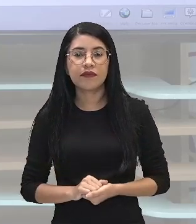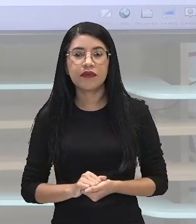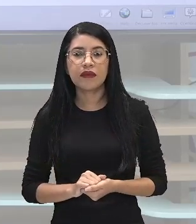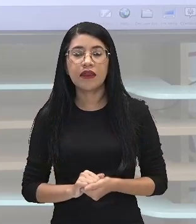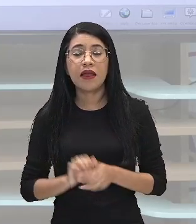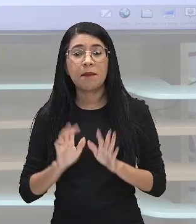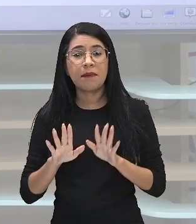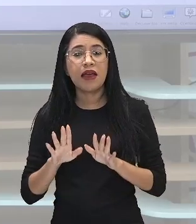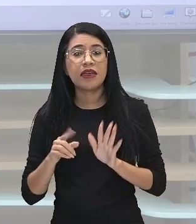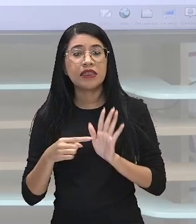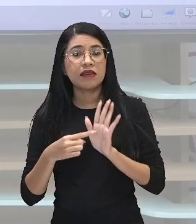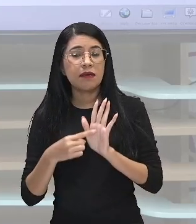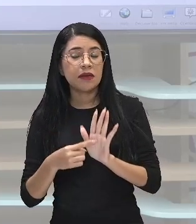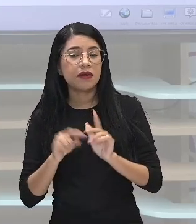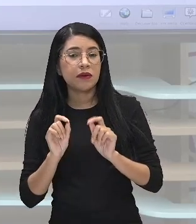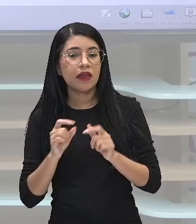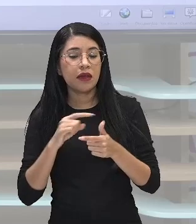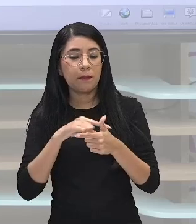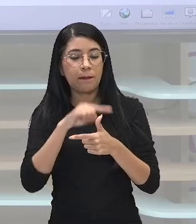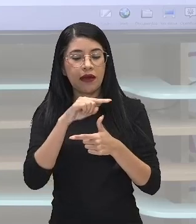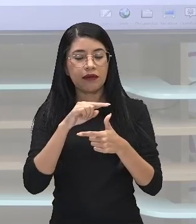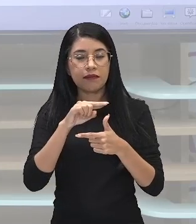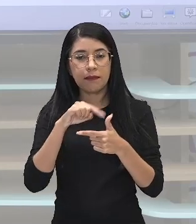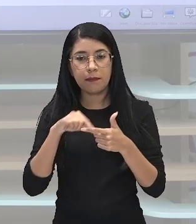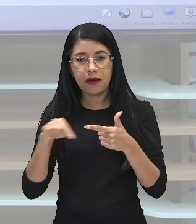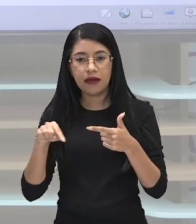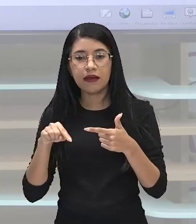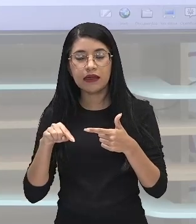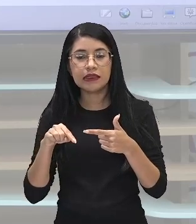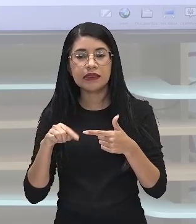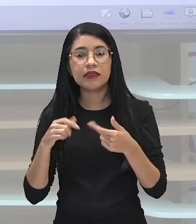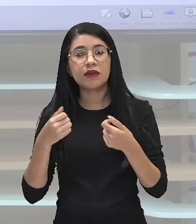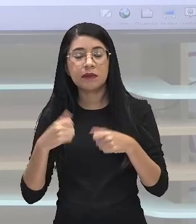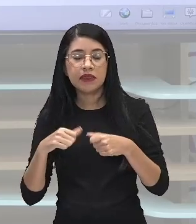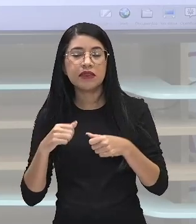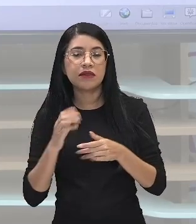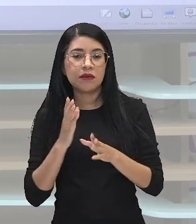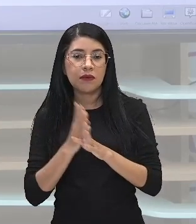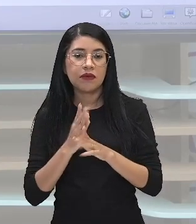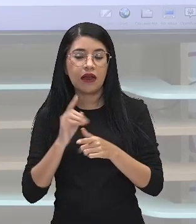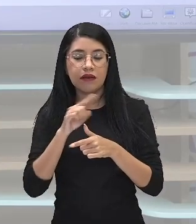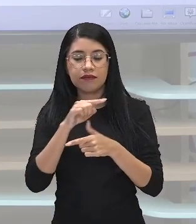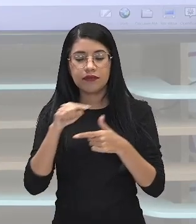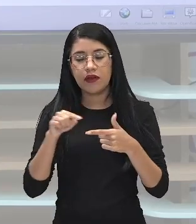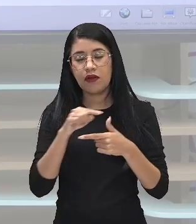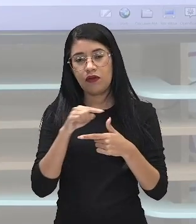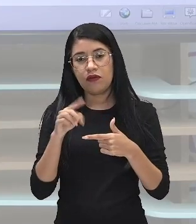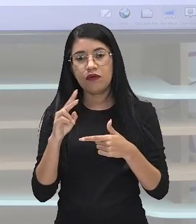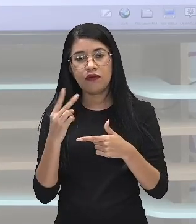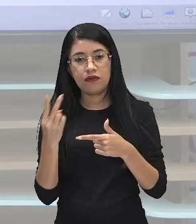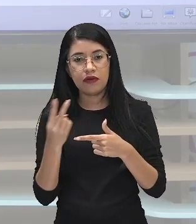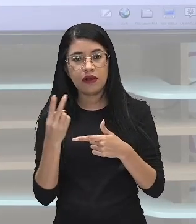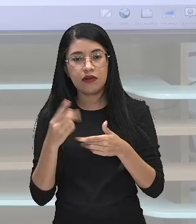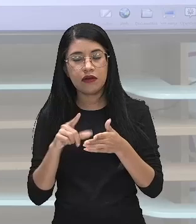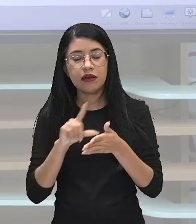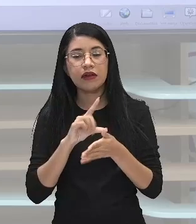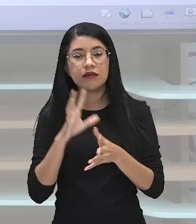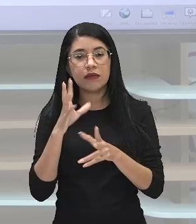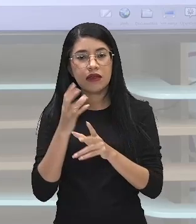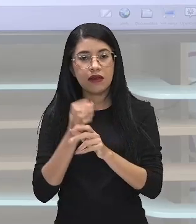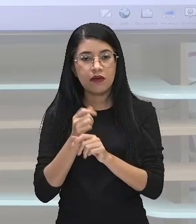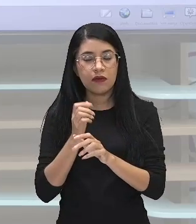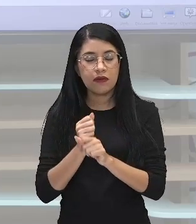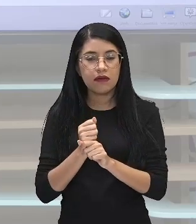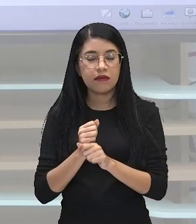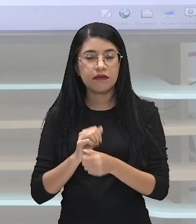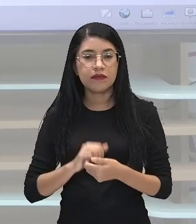dois lados. Então, obrigatoriamente, eu devo encontrar o terceiro lado, tá? Encontrando o terceiro lado, eu somo